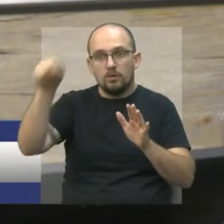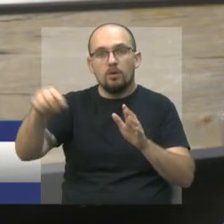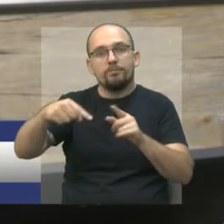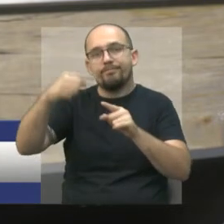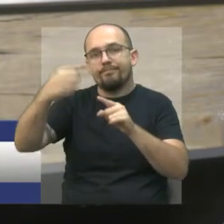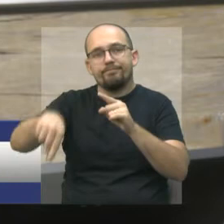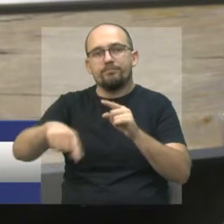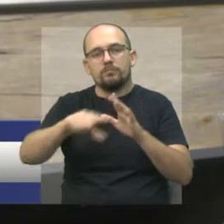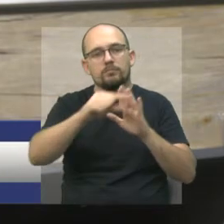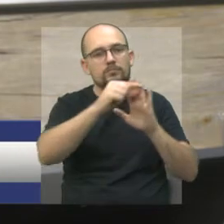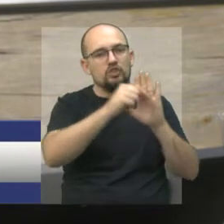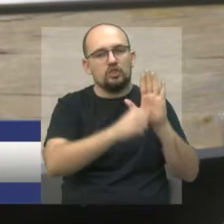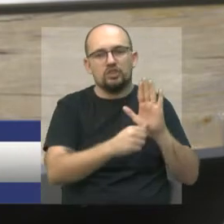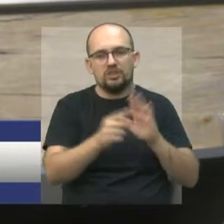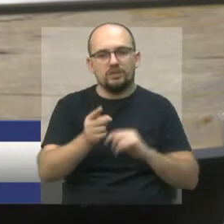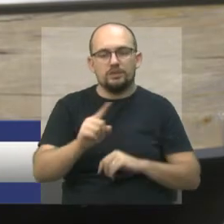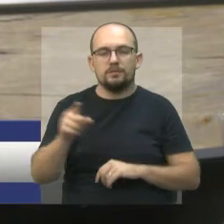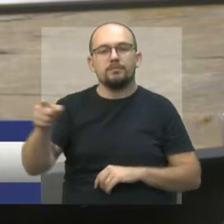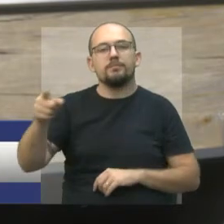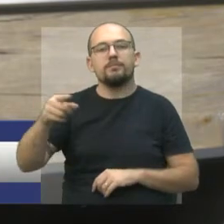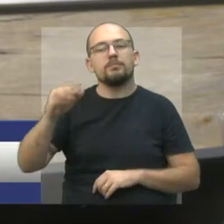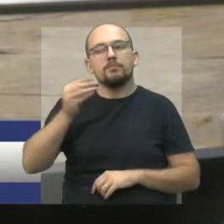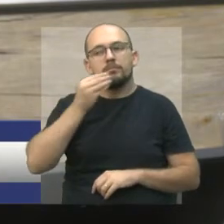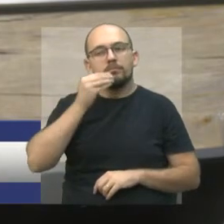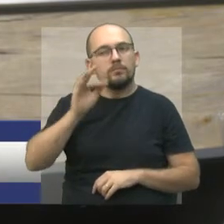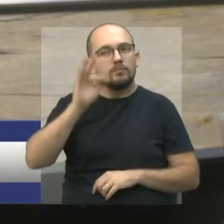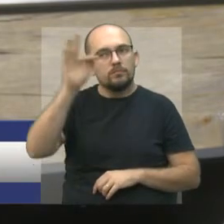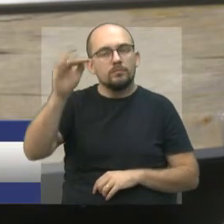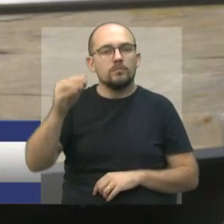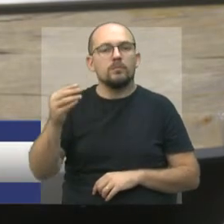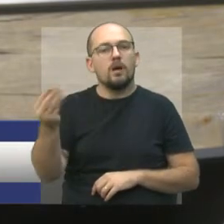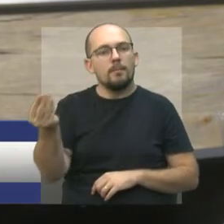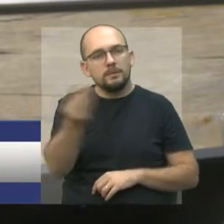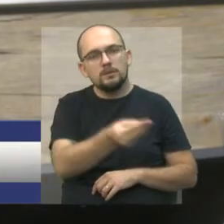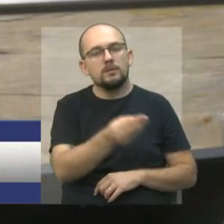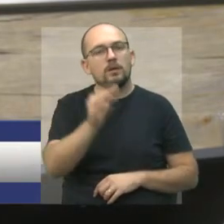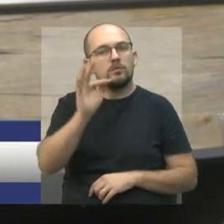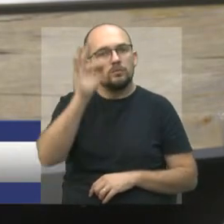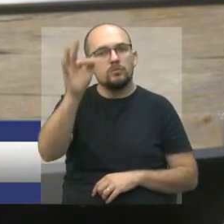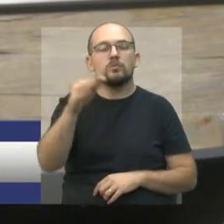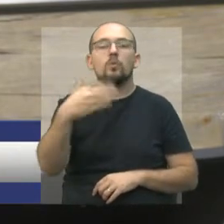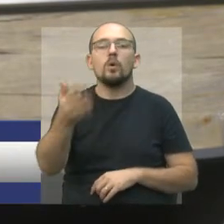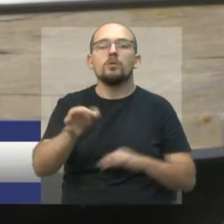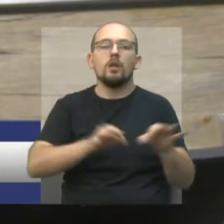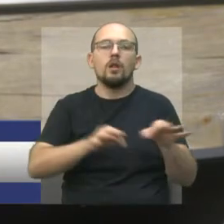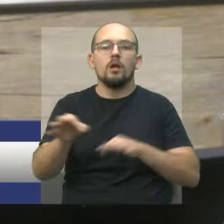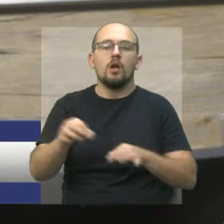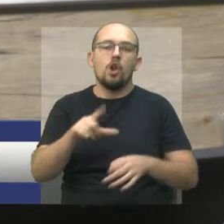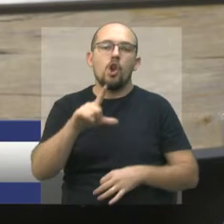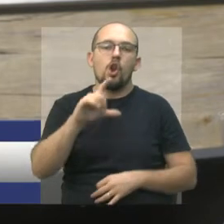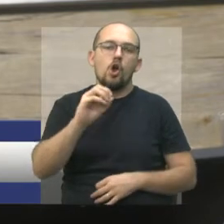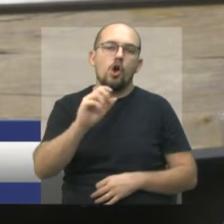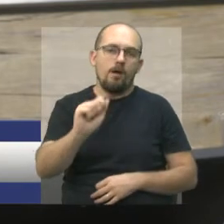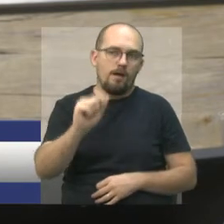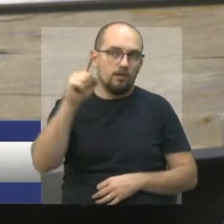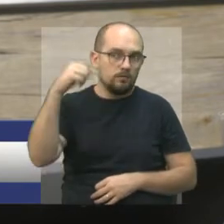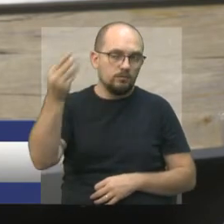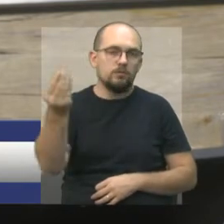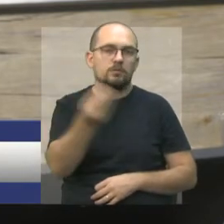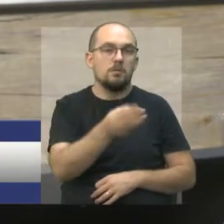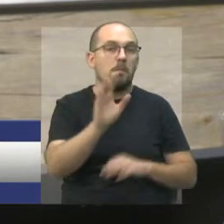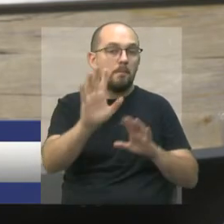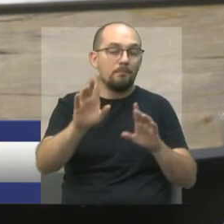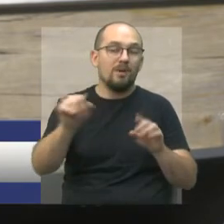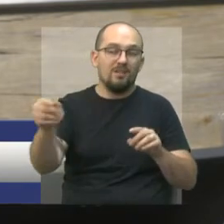diretriz orçamentária, devendo ser apresentada oportunamente quando da elaboração da lei orçamentária anual. Para além disso,